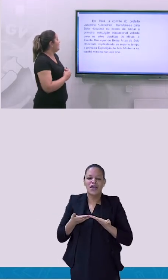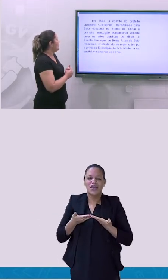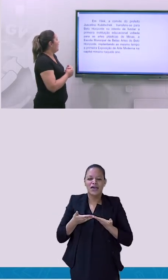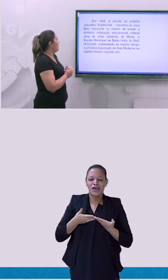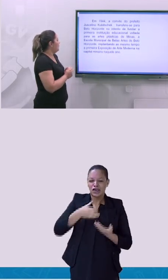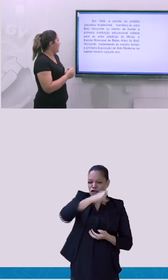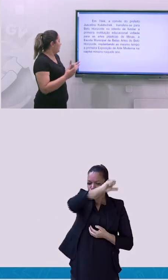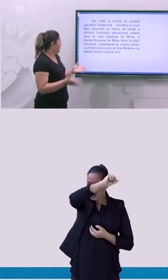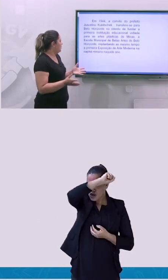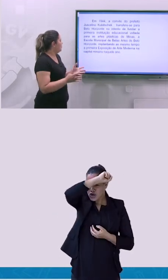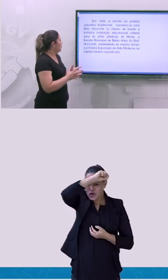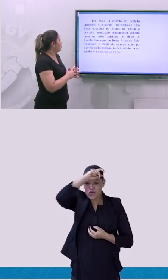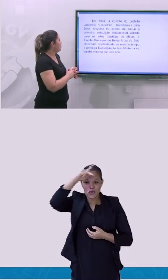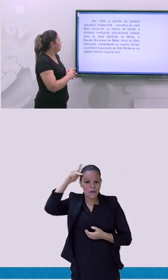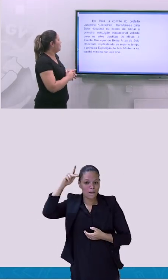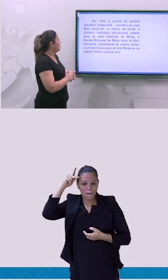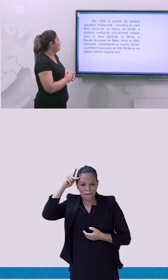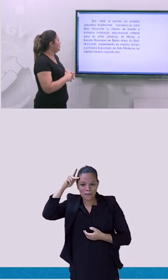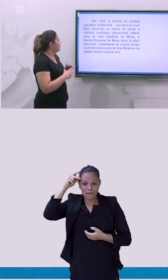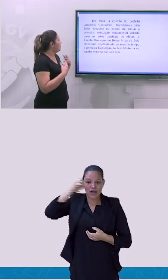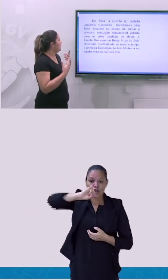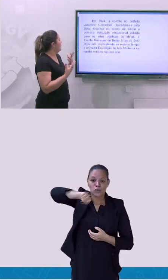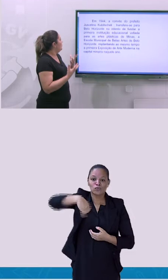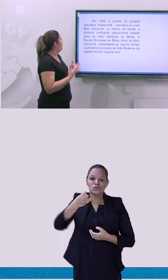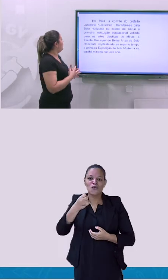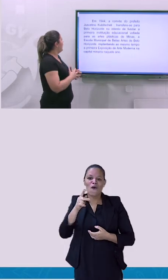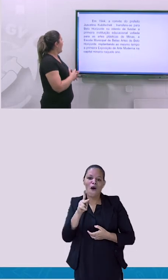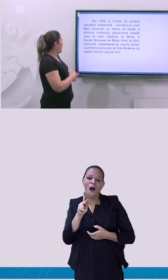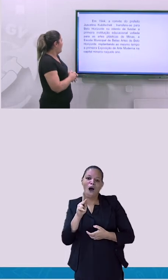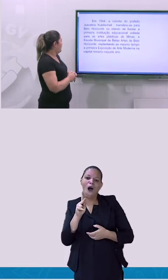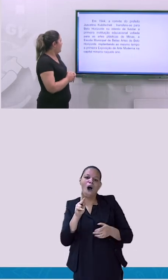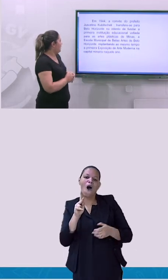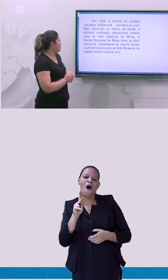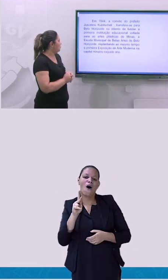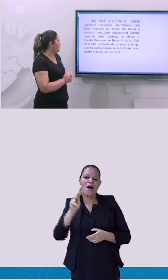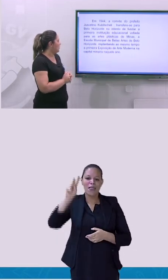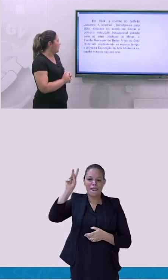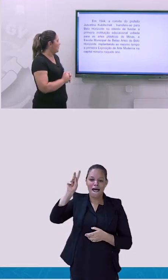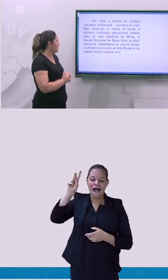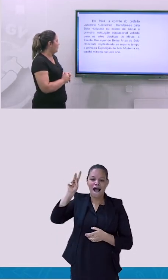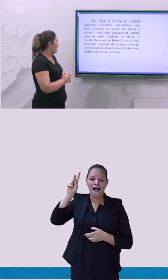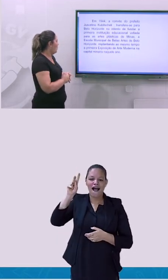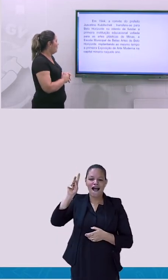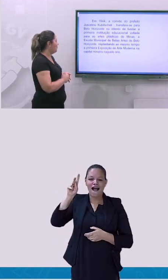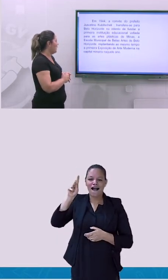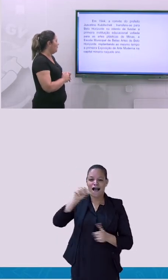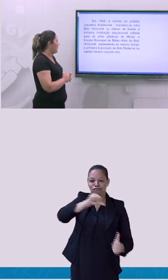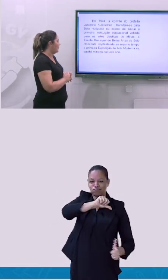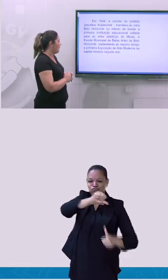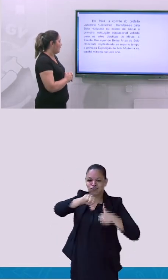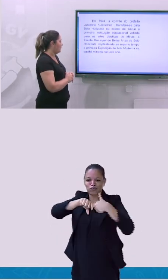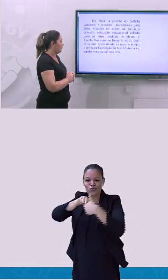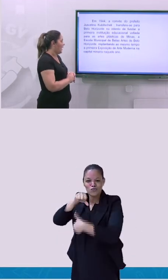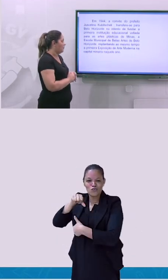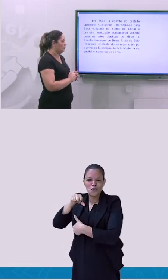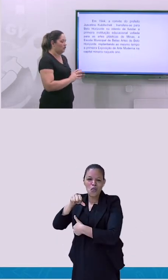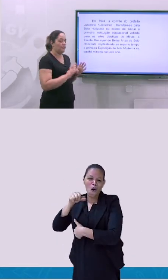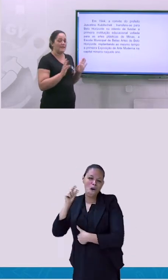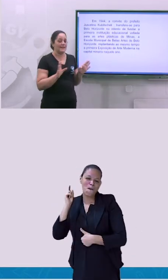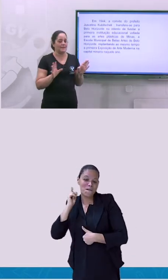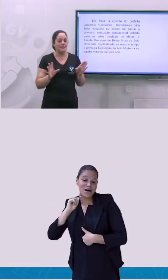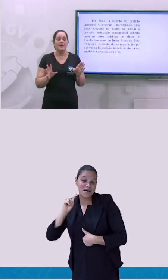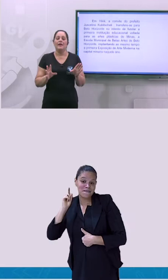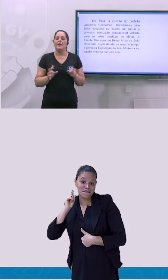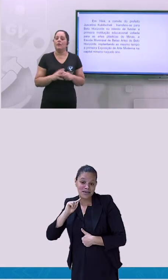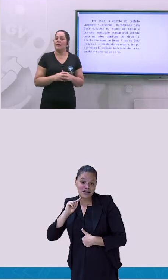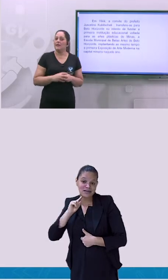ele transfere-se para Belo Horizonte no intuito de fundar a primeira instituição educacional voltada para as artes plásticas de